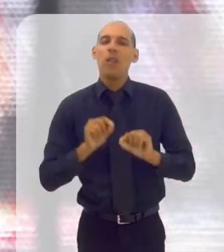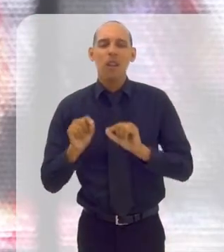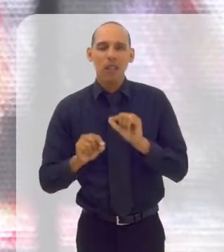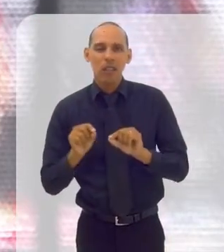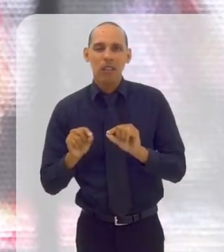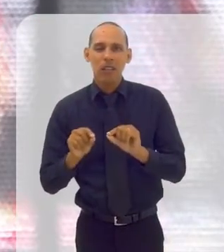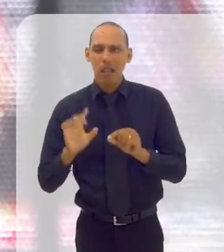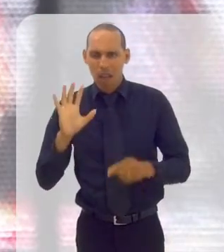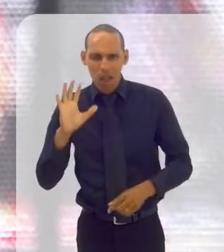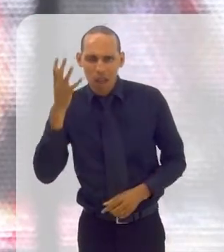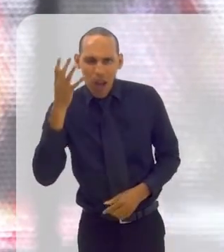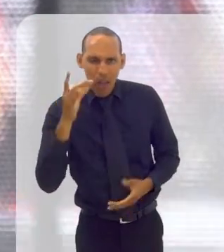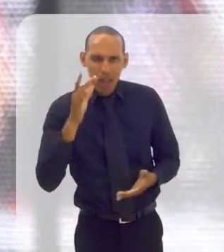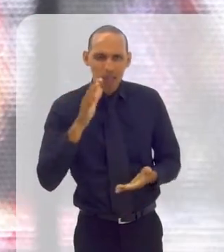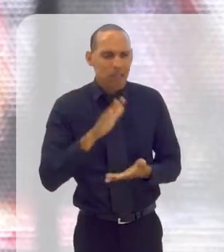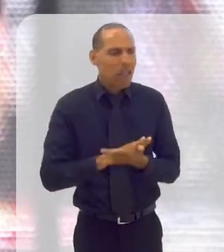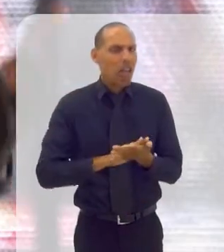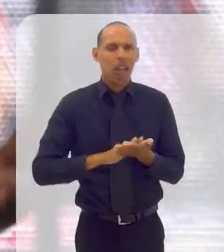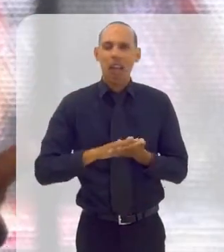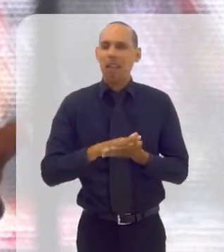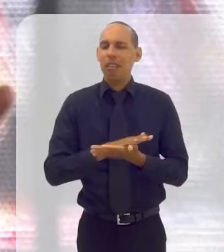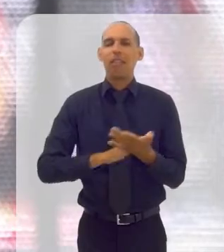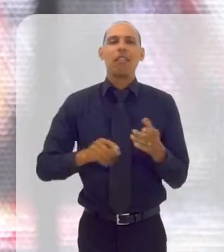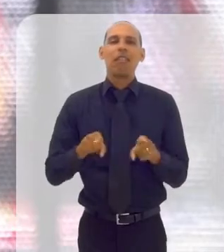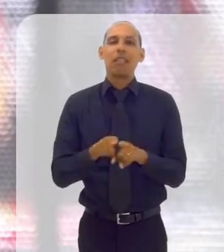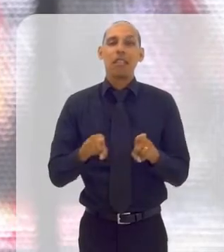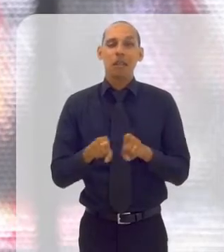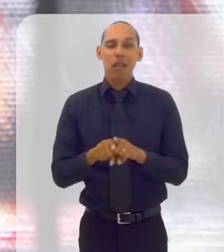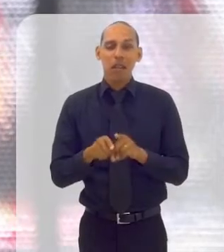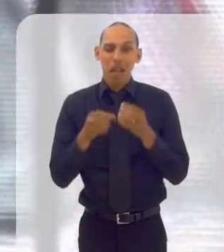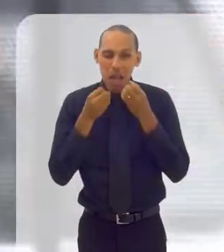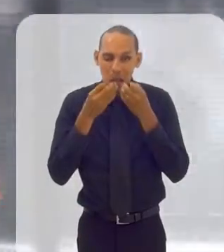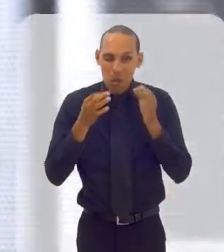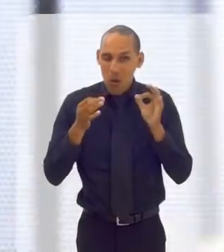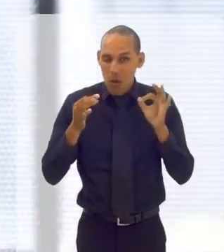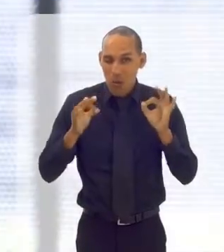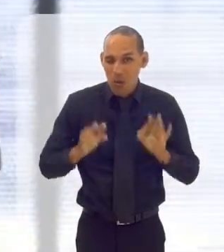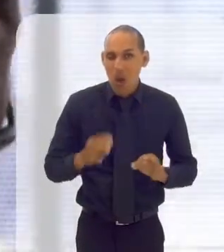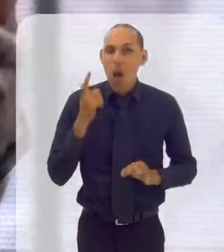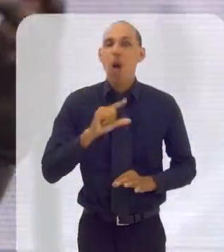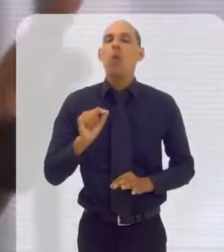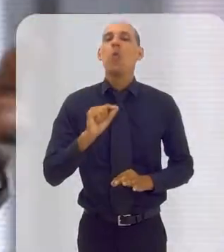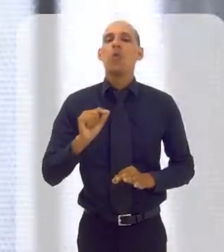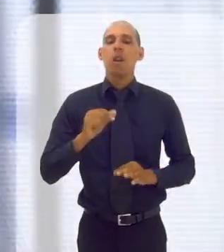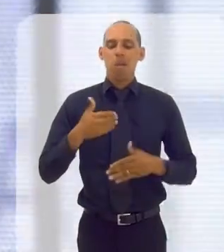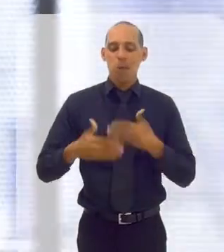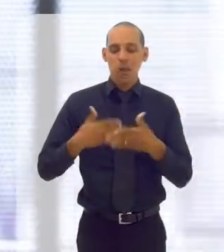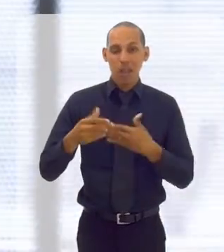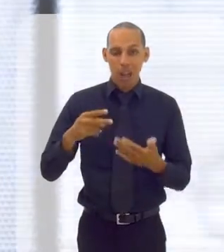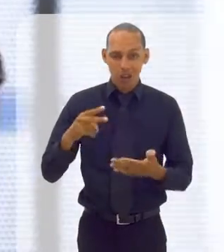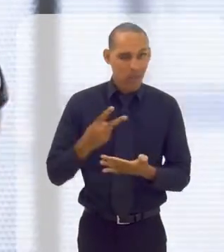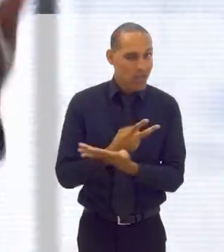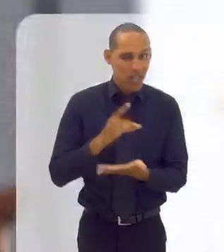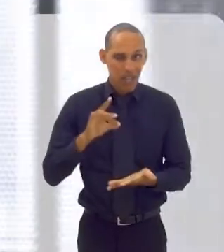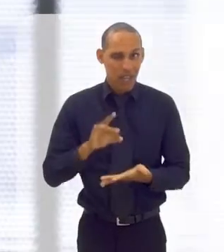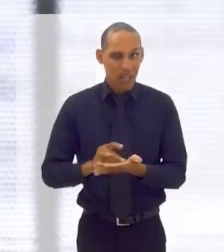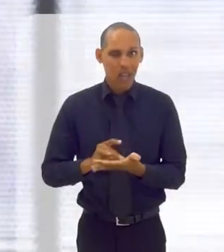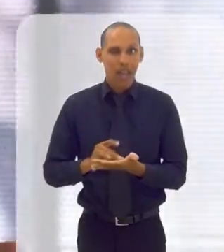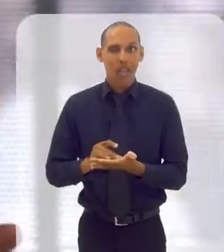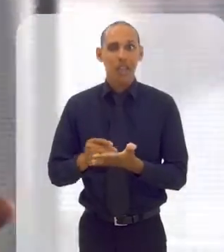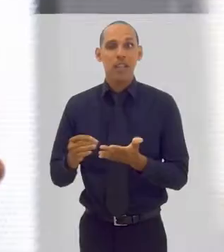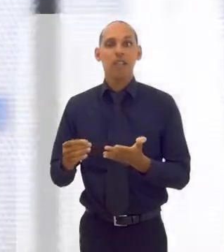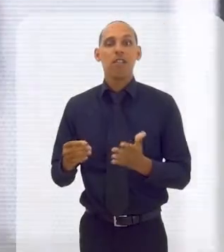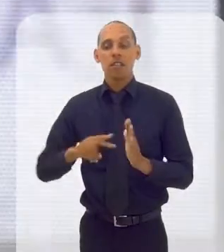não resolveu e não foi suficiente para que a gente conseguisse compreender, de fato, o que foi esse processo e o seu significado